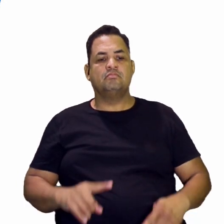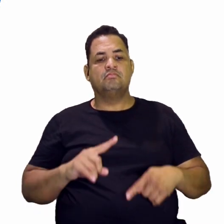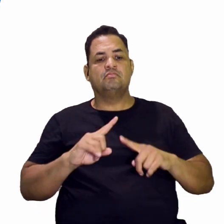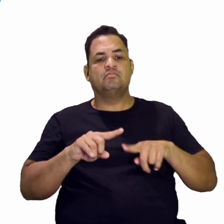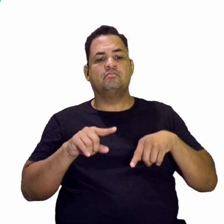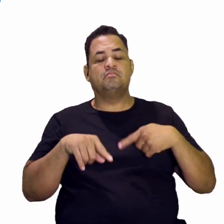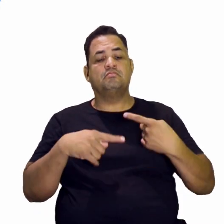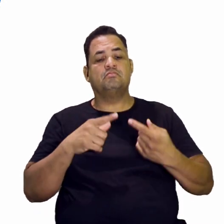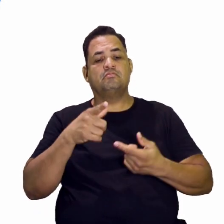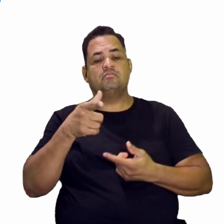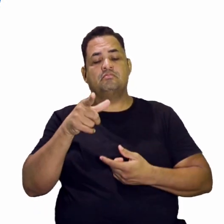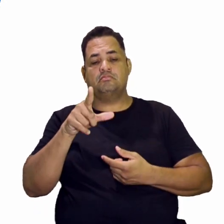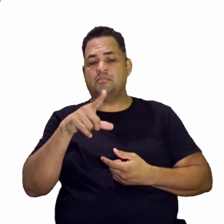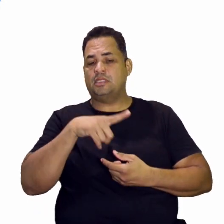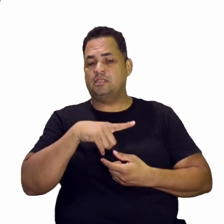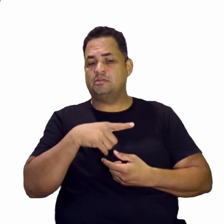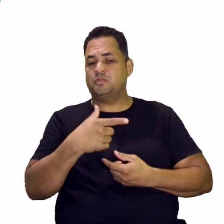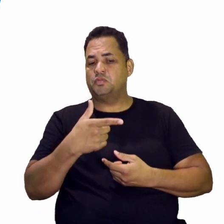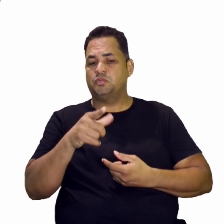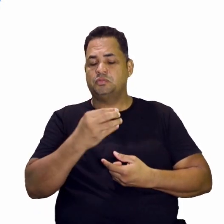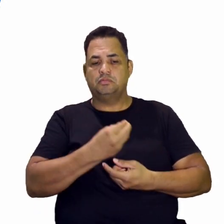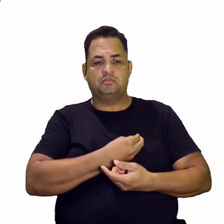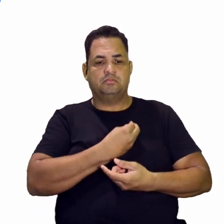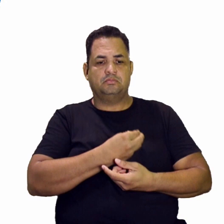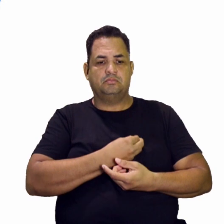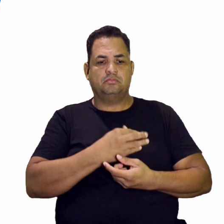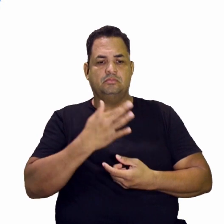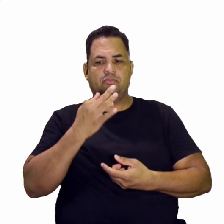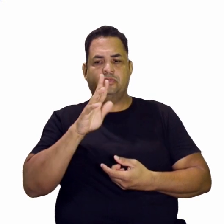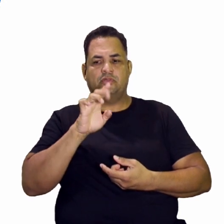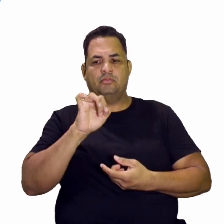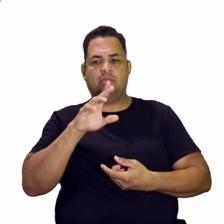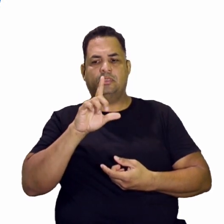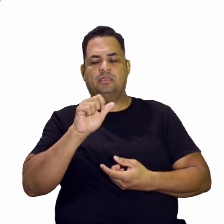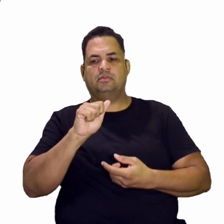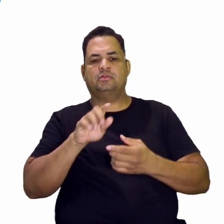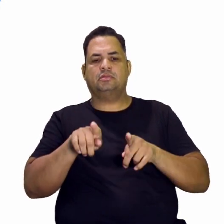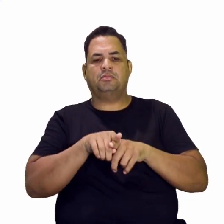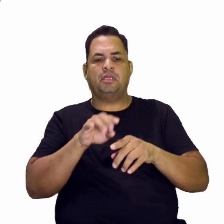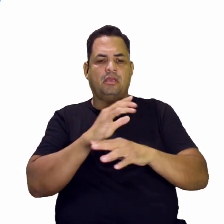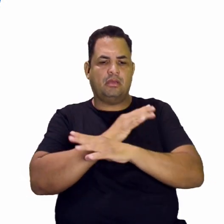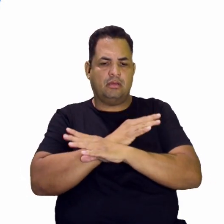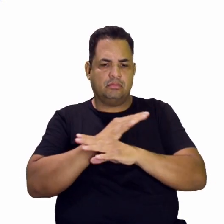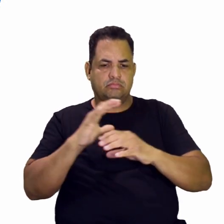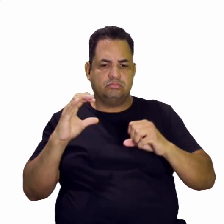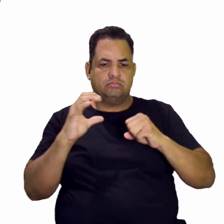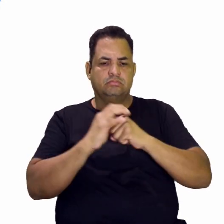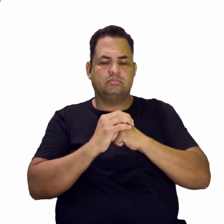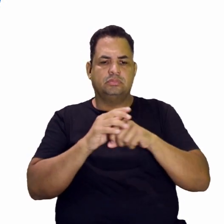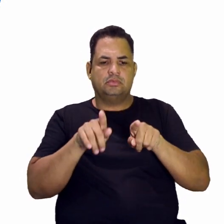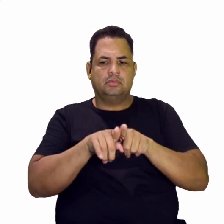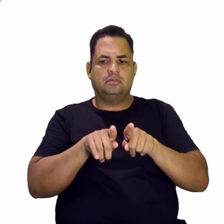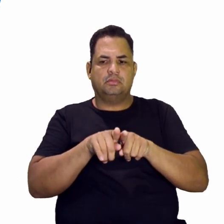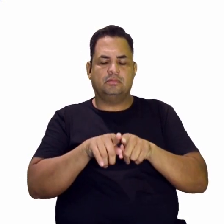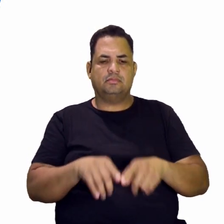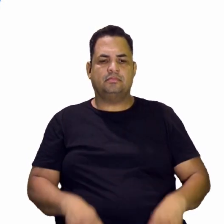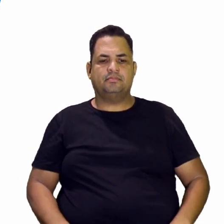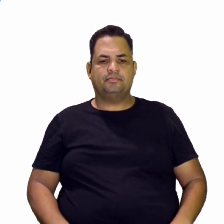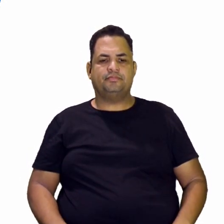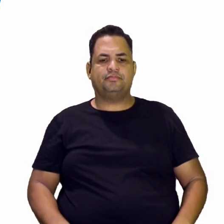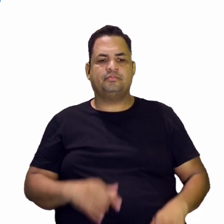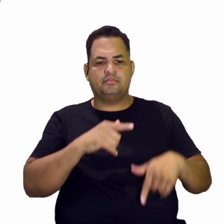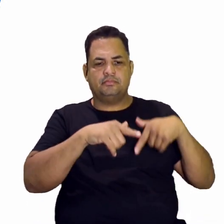poderia colocar outros organismos aí, né? Dentro o fitoplâncton, que tem aí as algas protistas, tá bom? Então tá aqui, elas